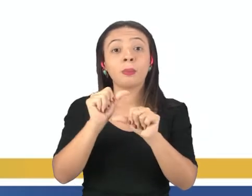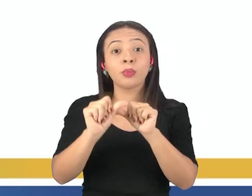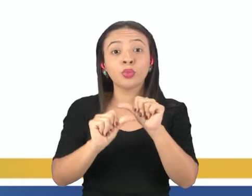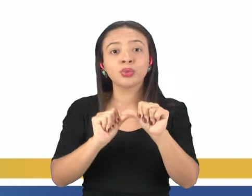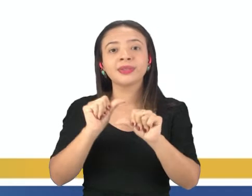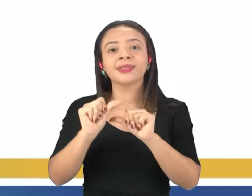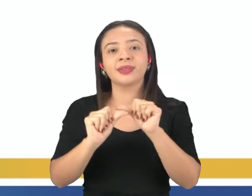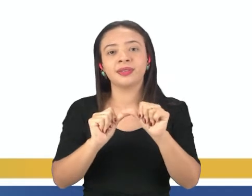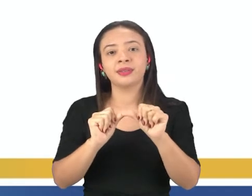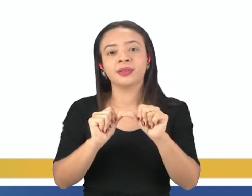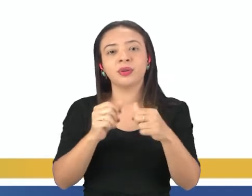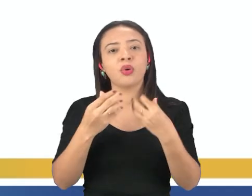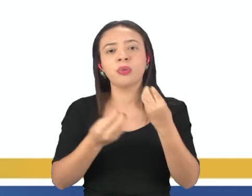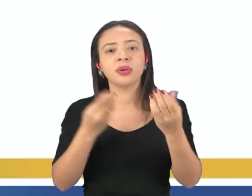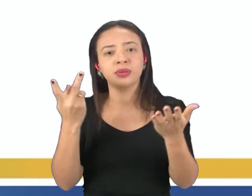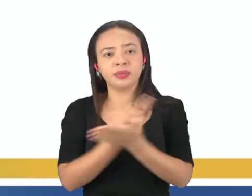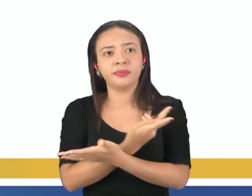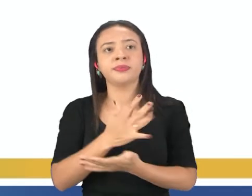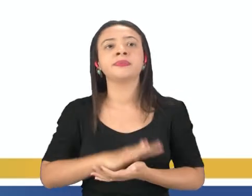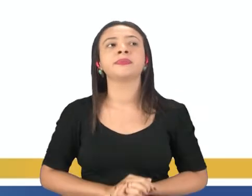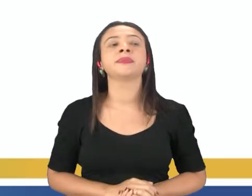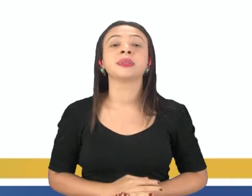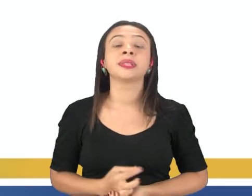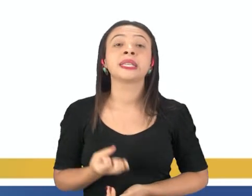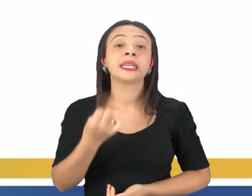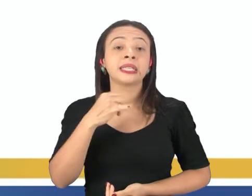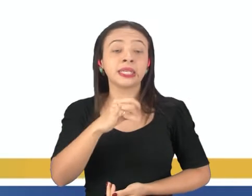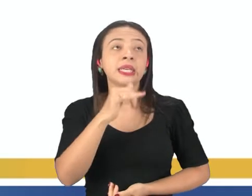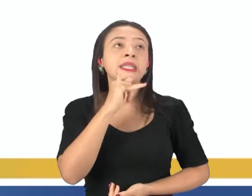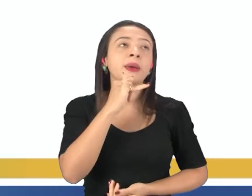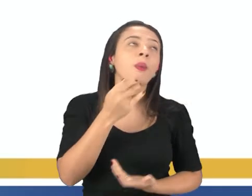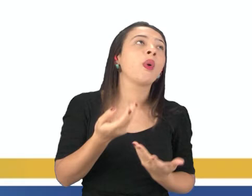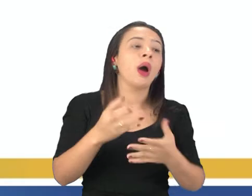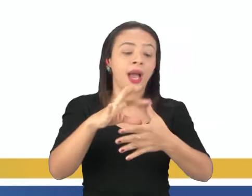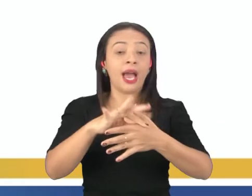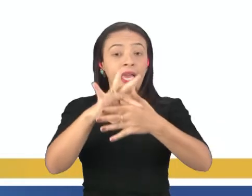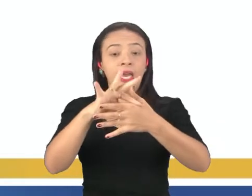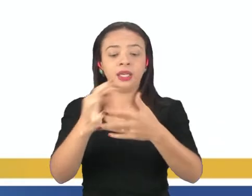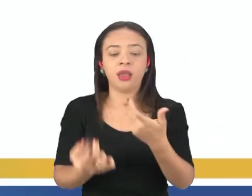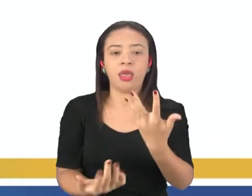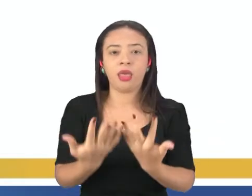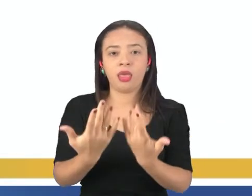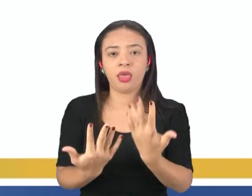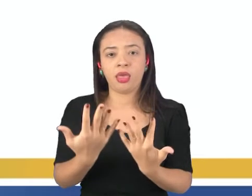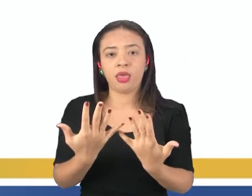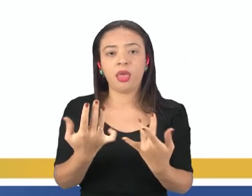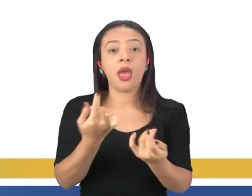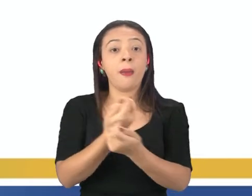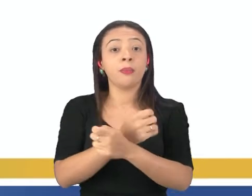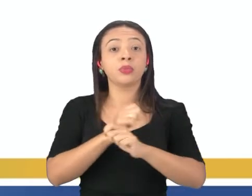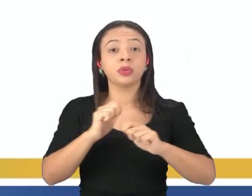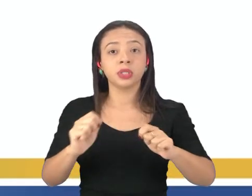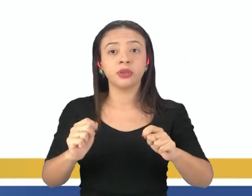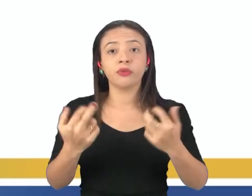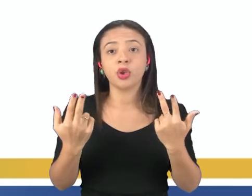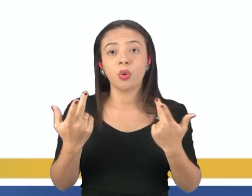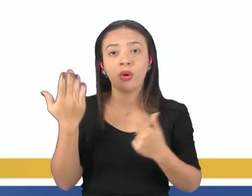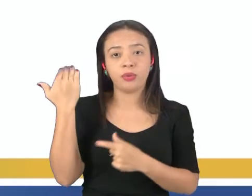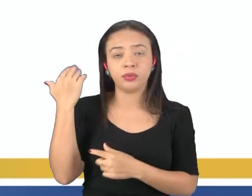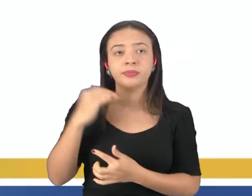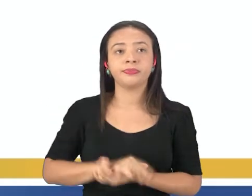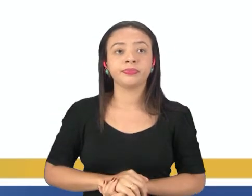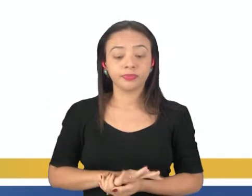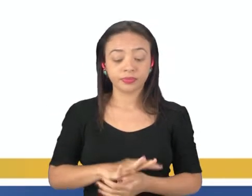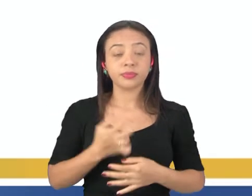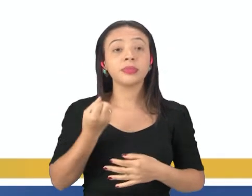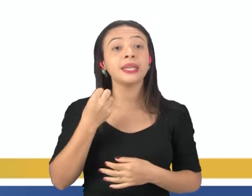composição. E quando é que isso acontece? Quando um bife ele é grelhado, ele não tem como voltar como ele estava antes. Quando a